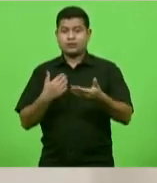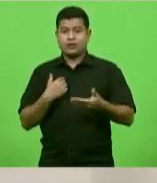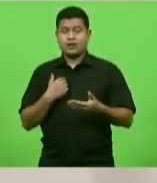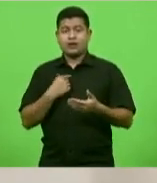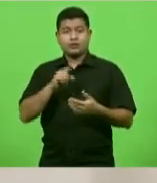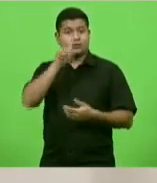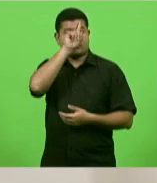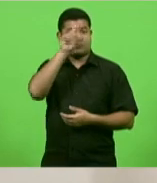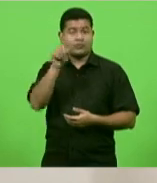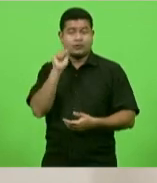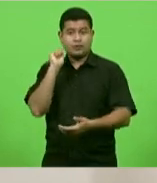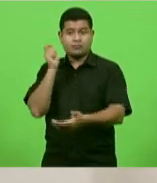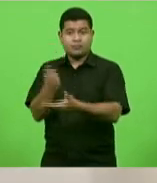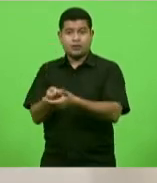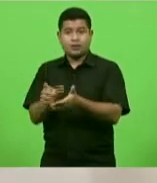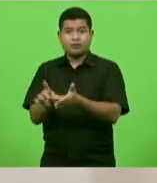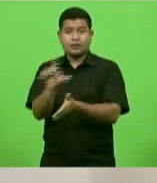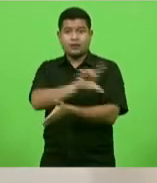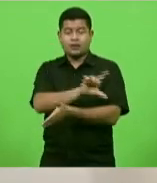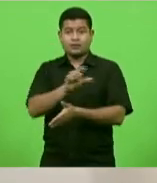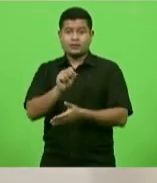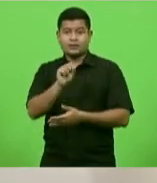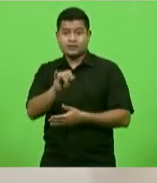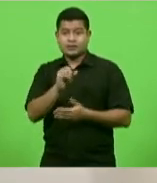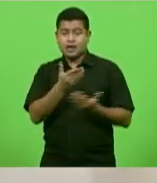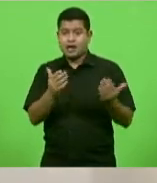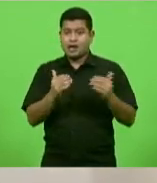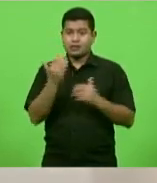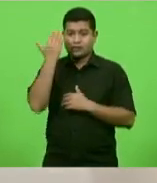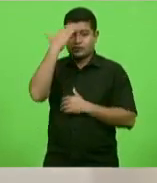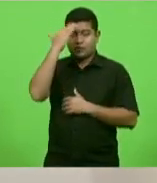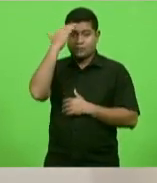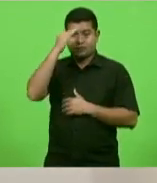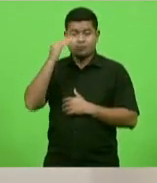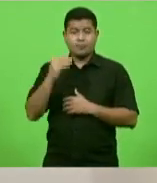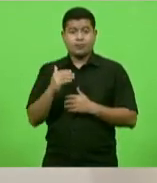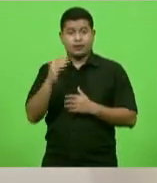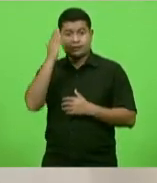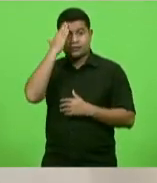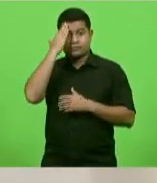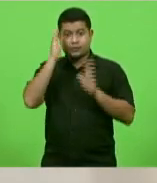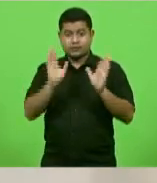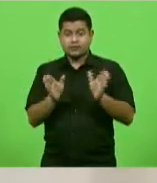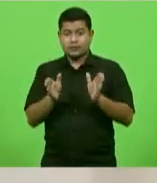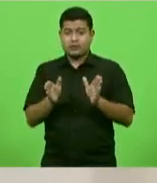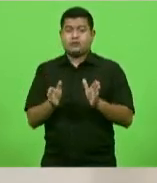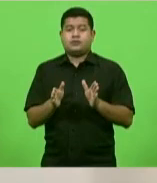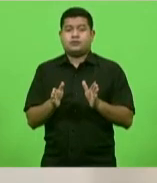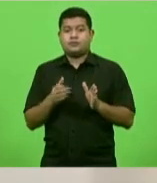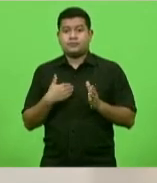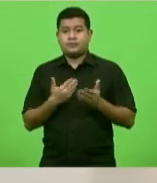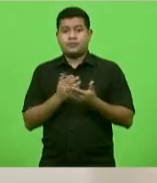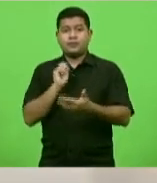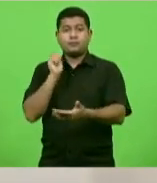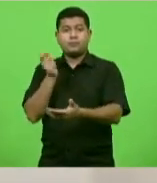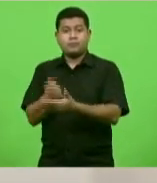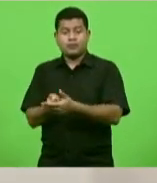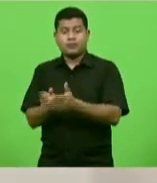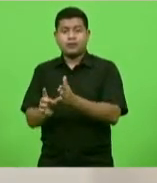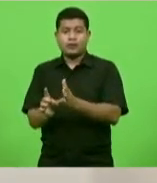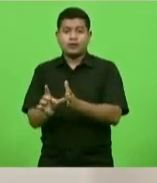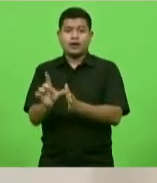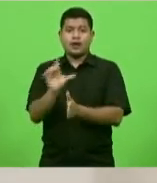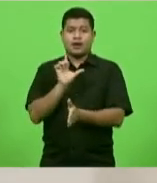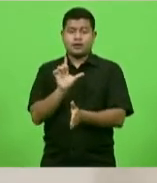o pagamento antecipado. Sequer a anuência haja vista vir a ter conhecimento desse fato, pagamento